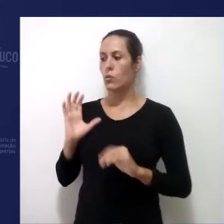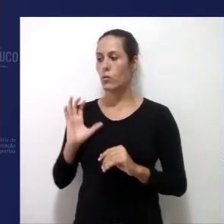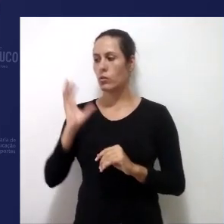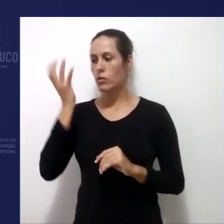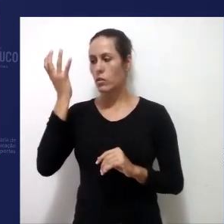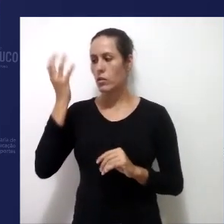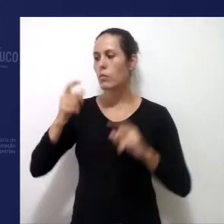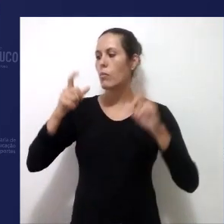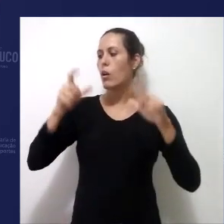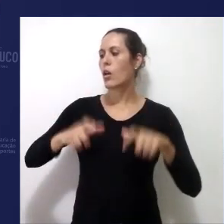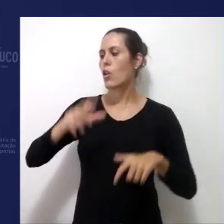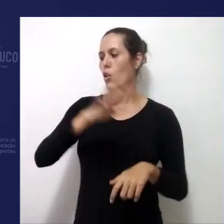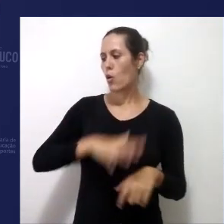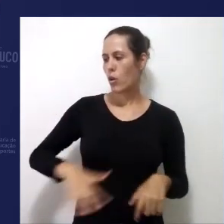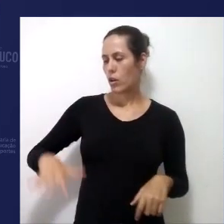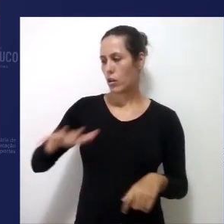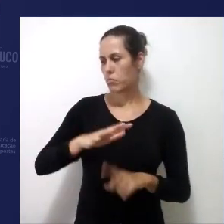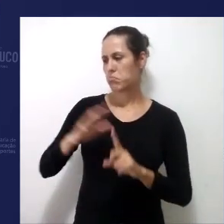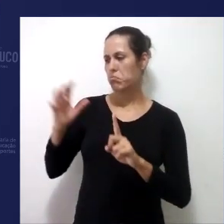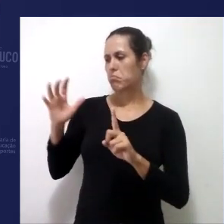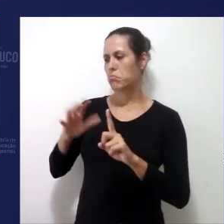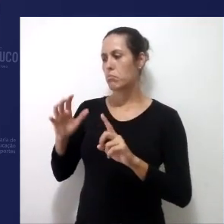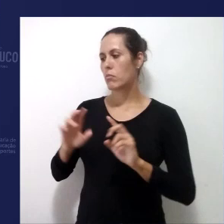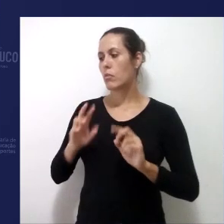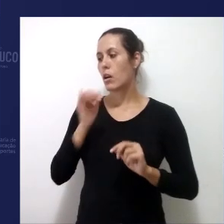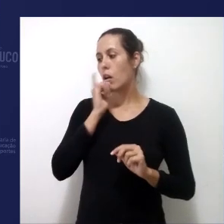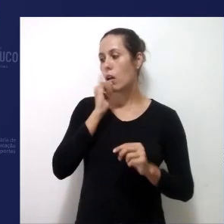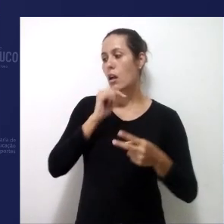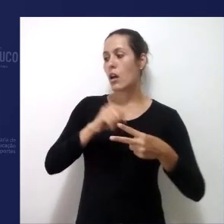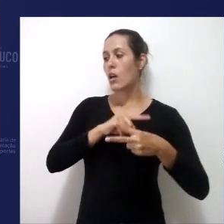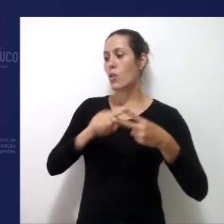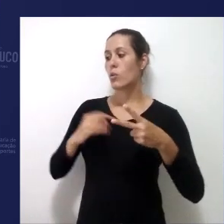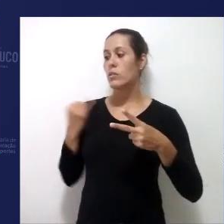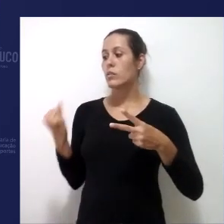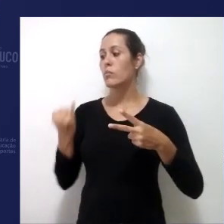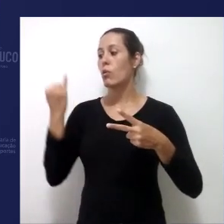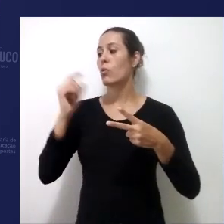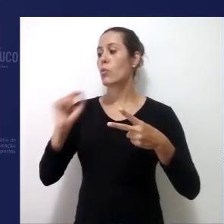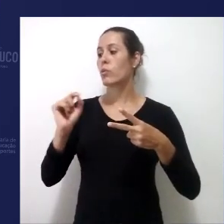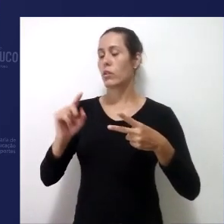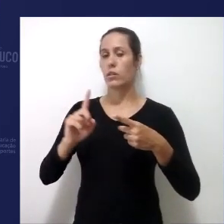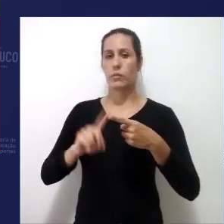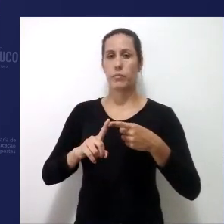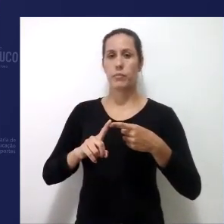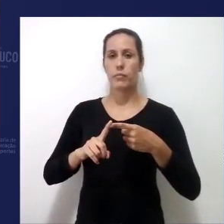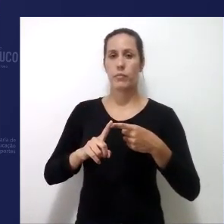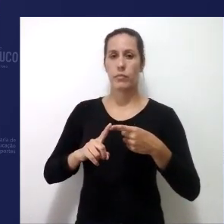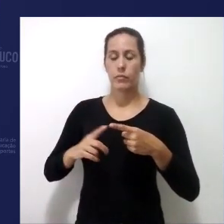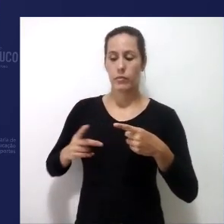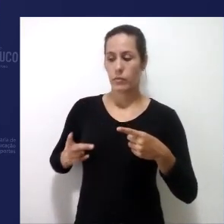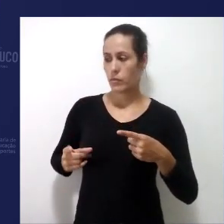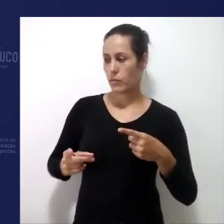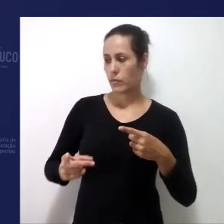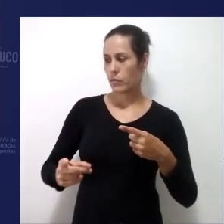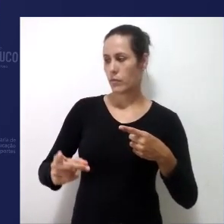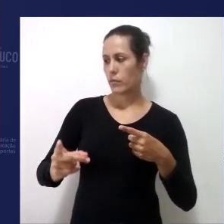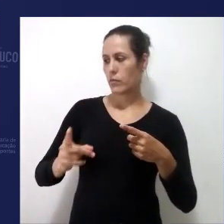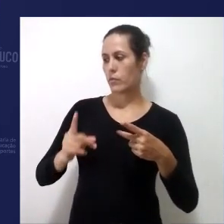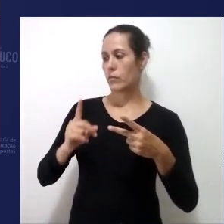vários fatores que influenciam o clima em uma determinada região, né? Entre eles, dois de grande